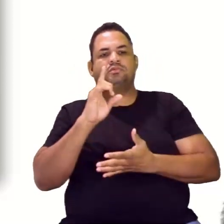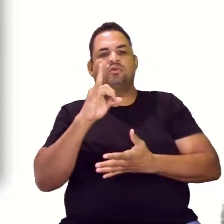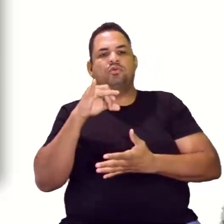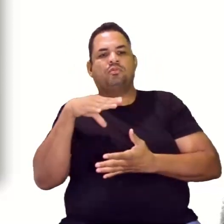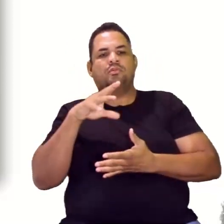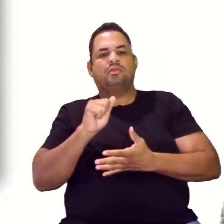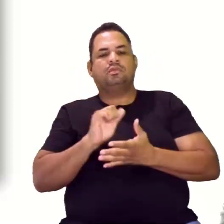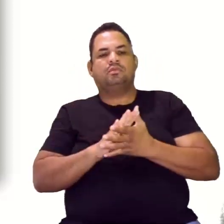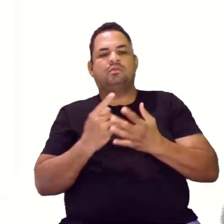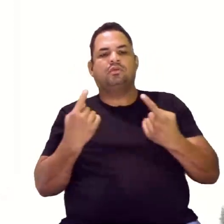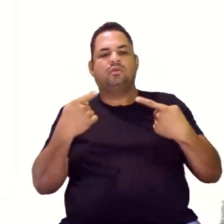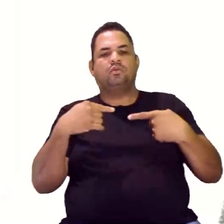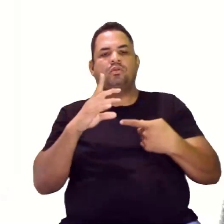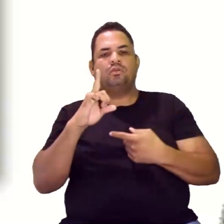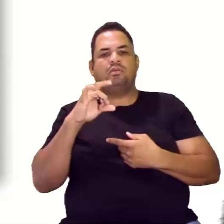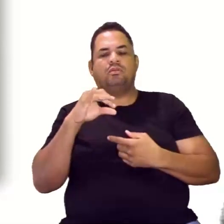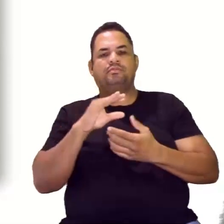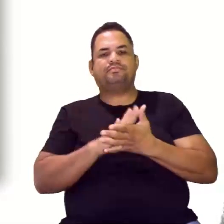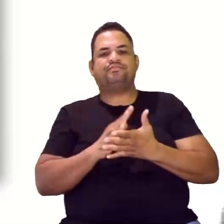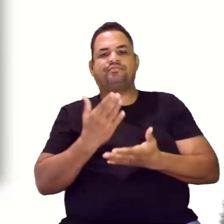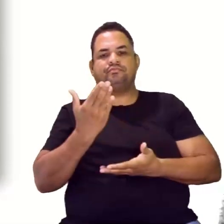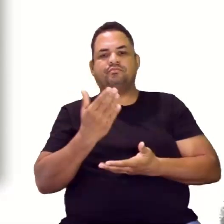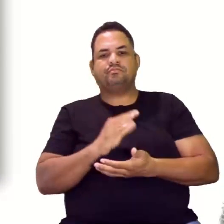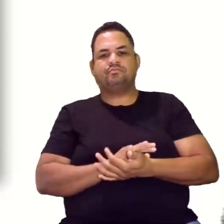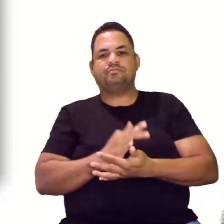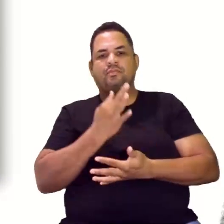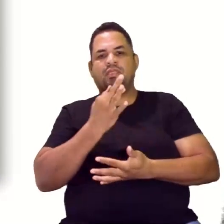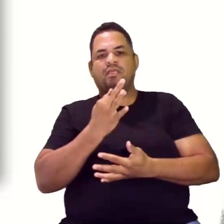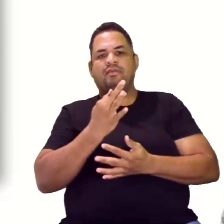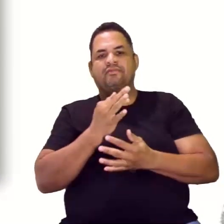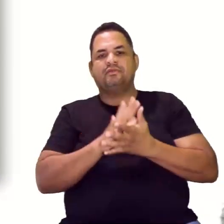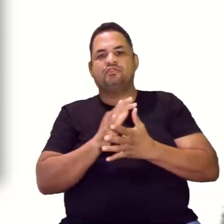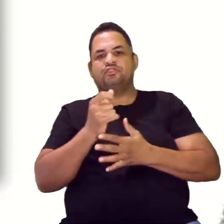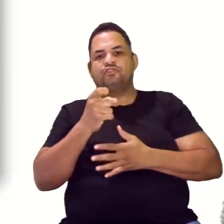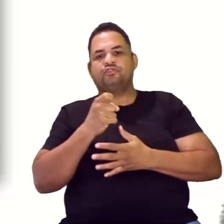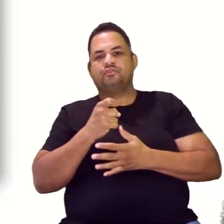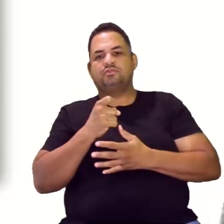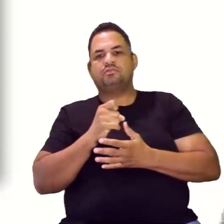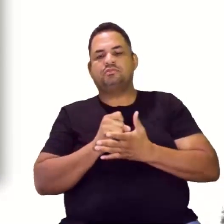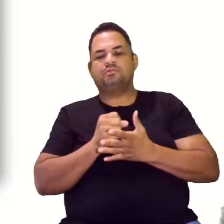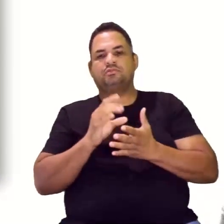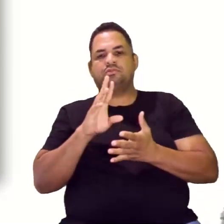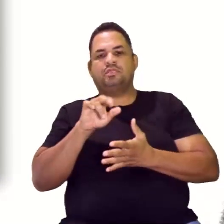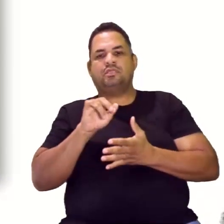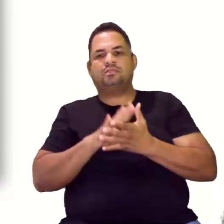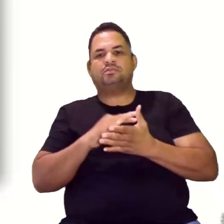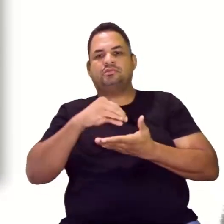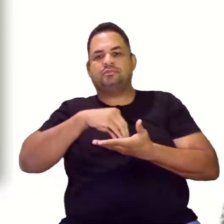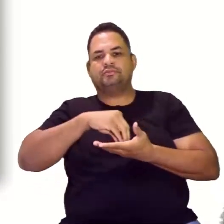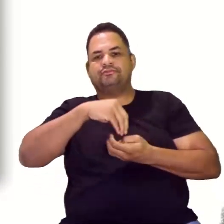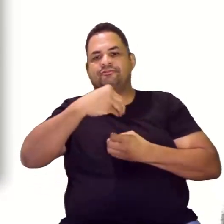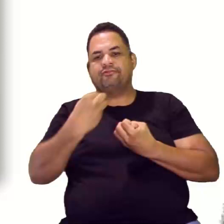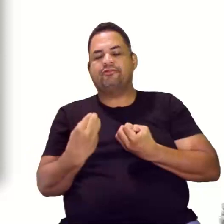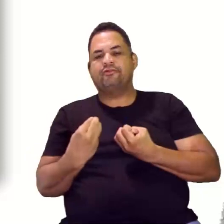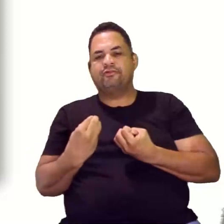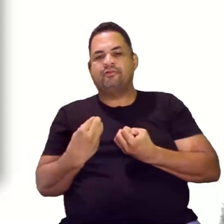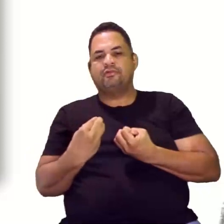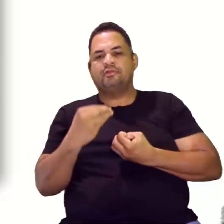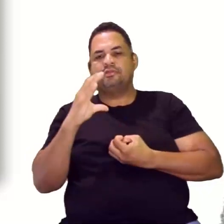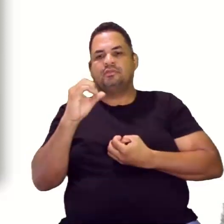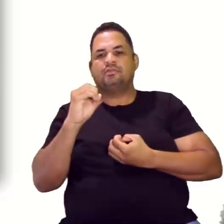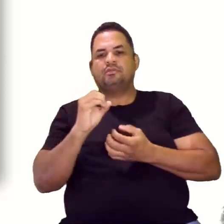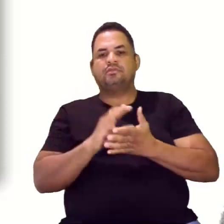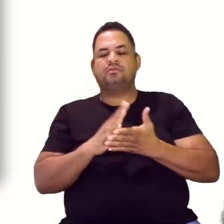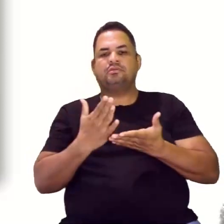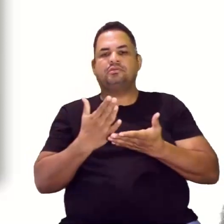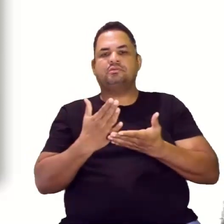contra domínio lá, ó. F de x nos reais positivo, excluindo zero, ou seja, maior do que zero,